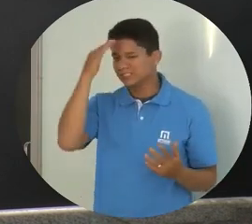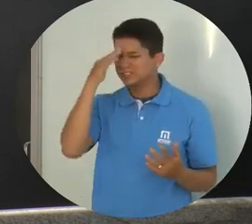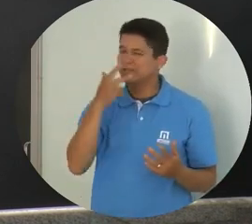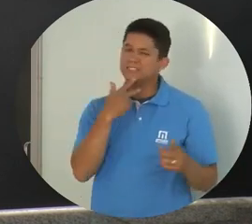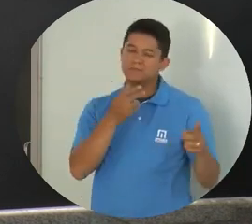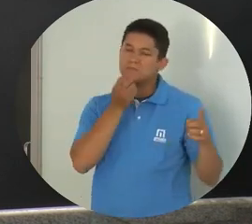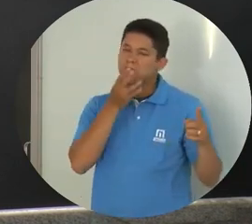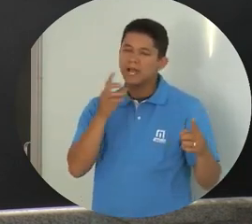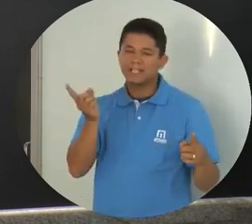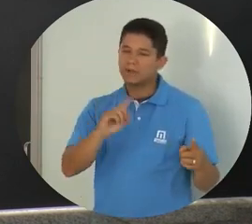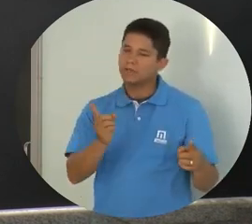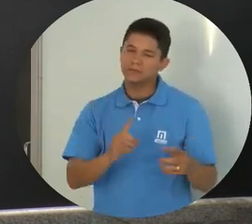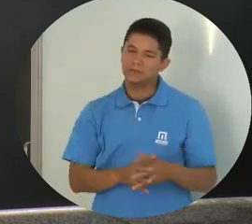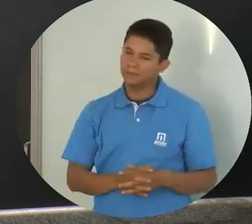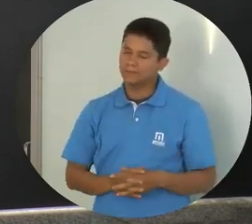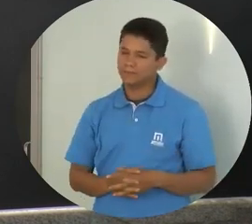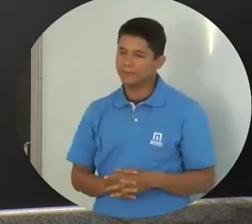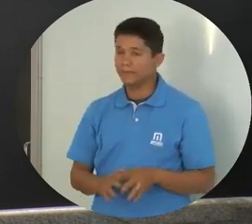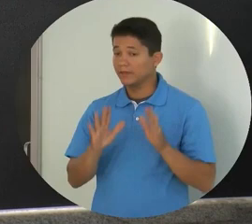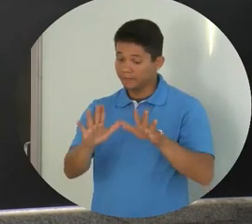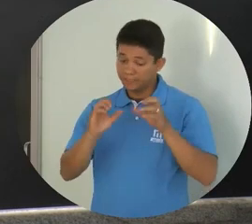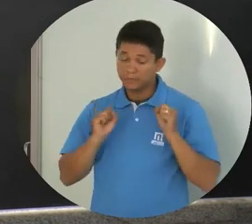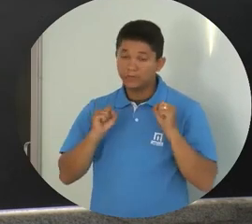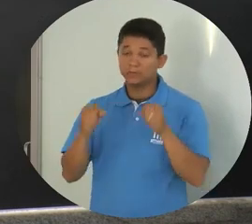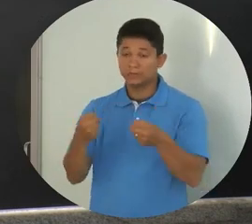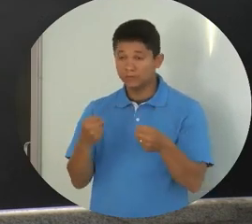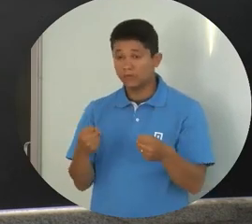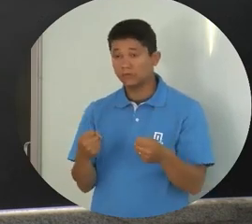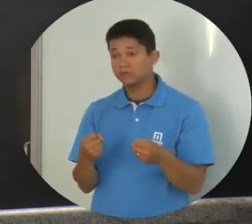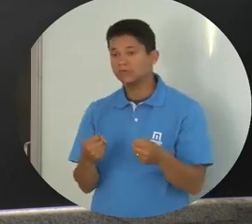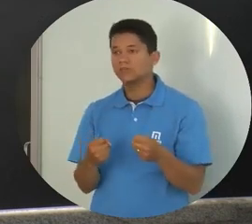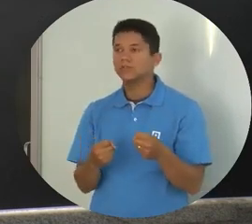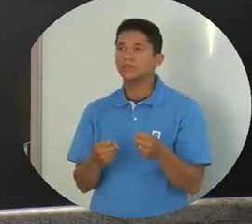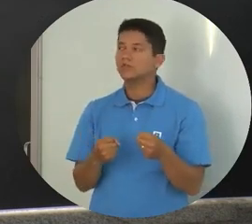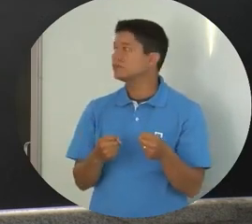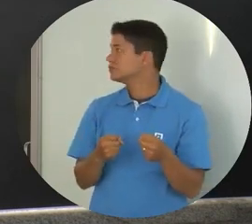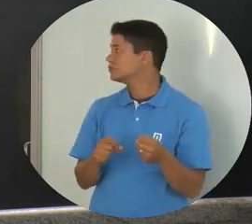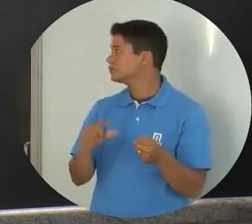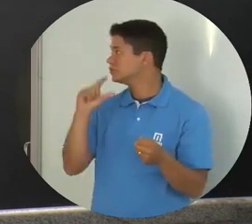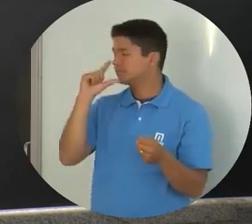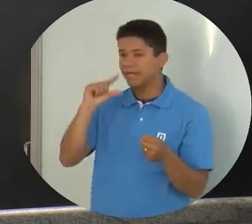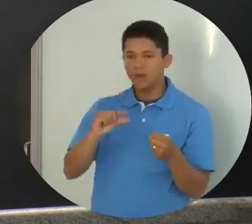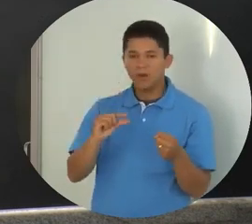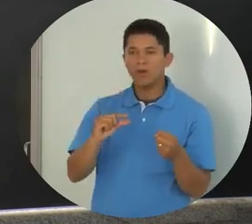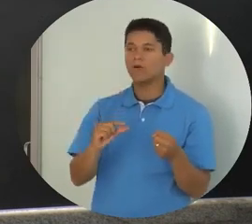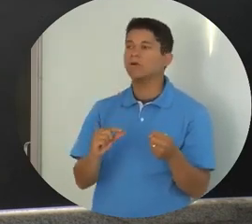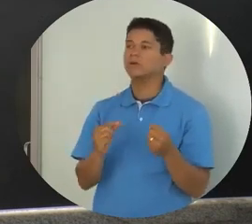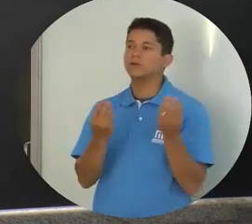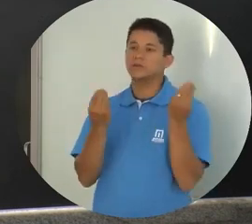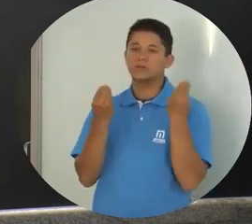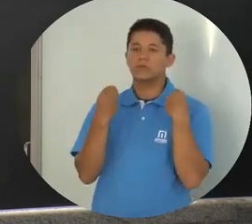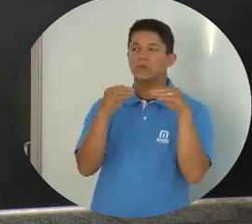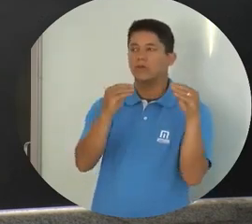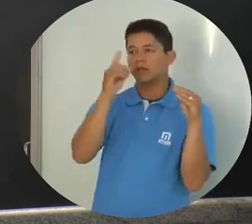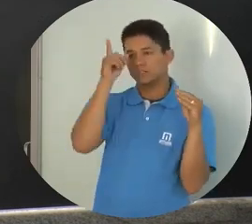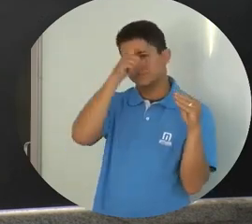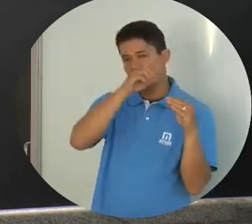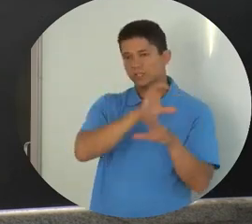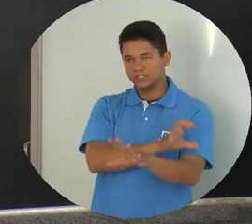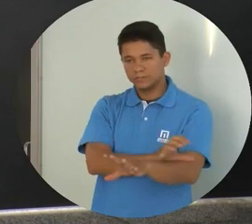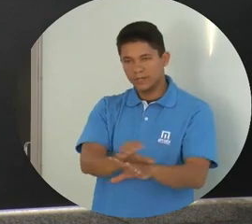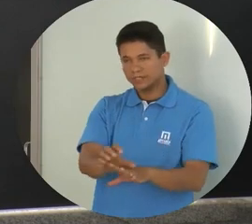adequado. Então, talvez para os esforços de menor monta e a dificuldade de se colocar um reforço em